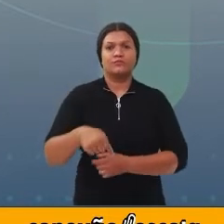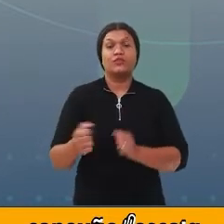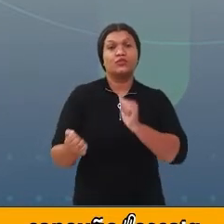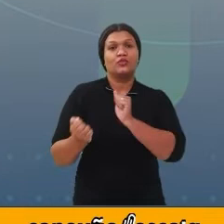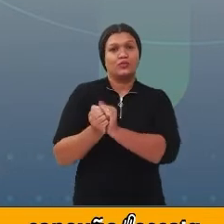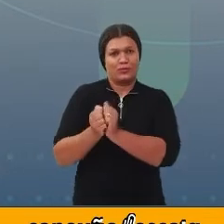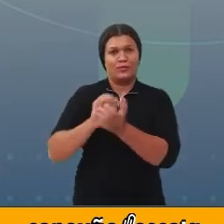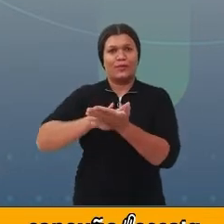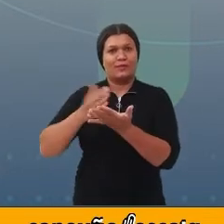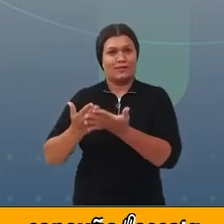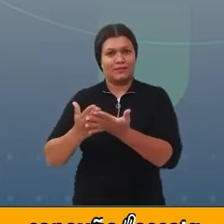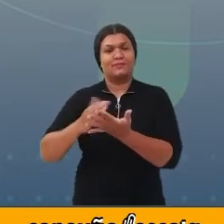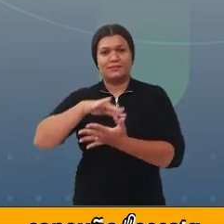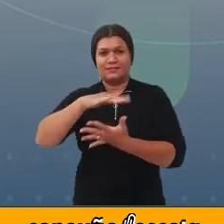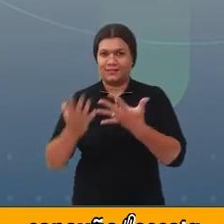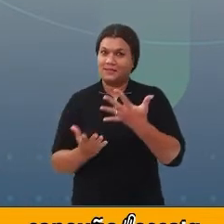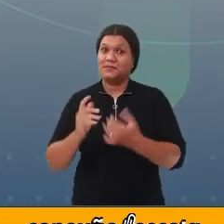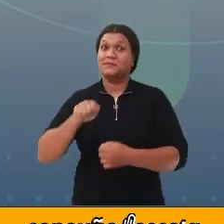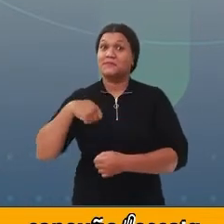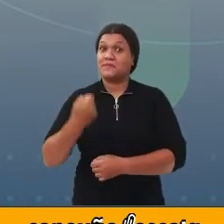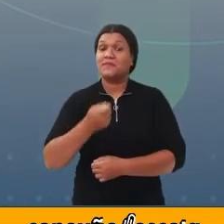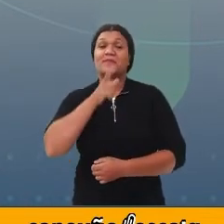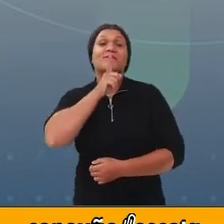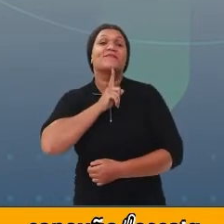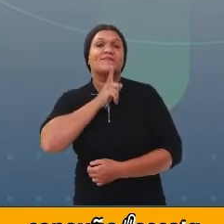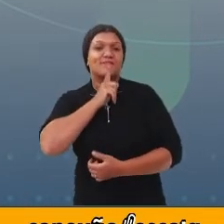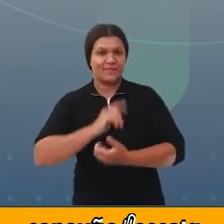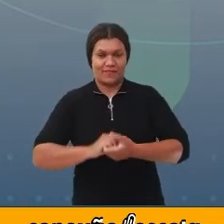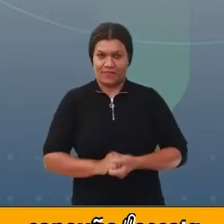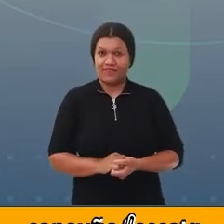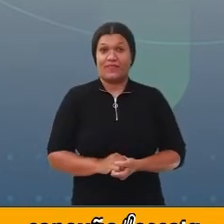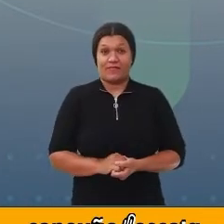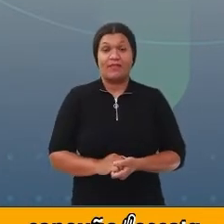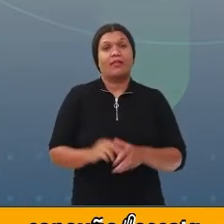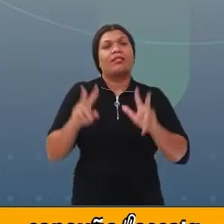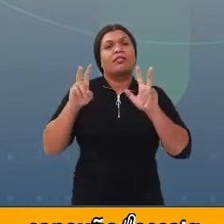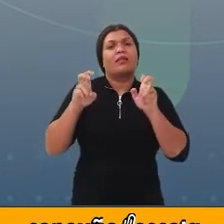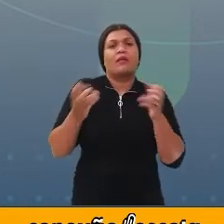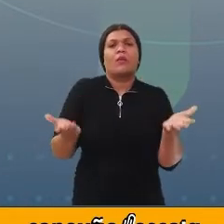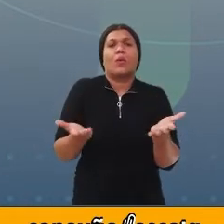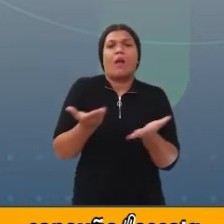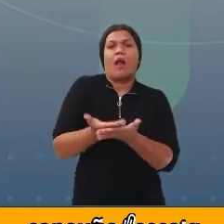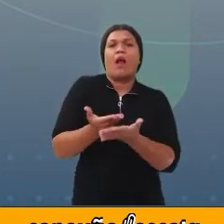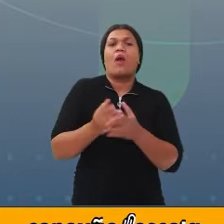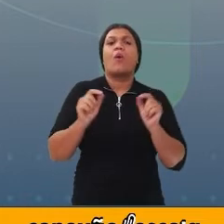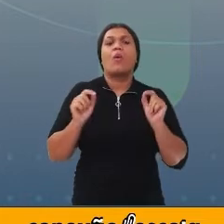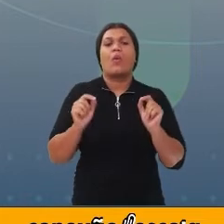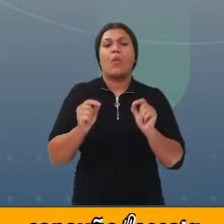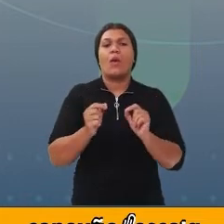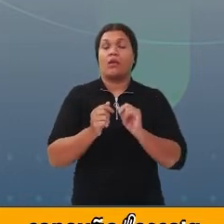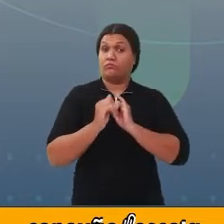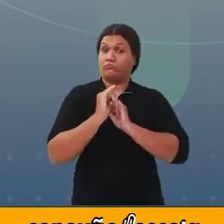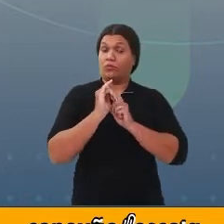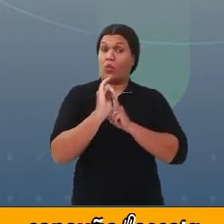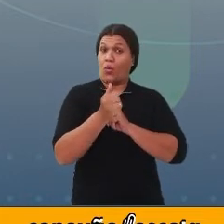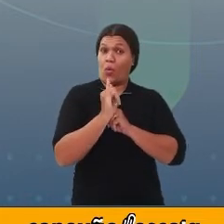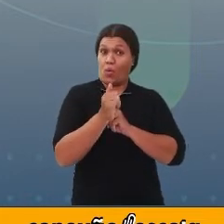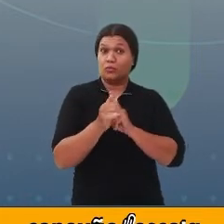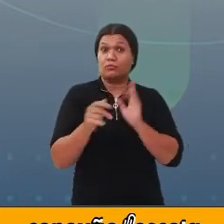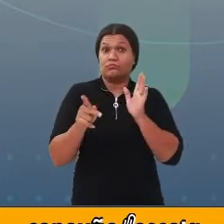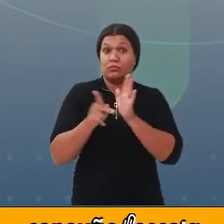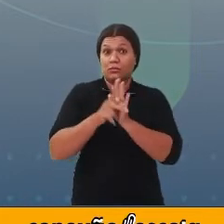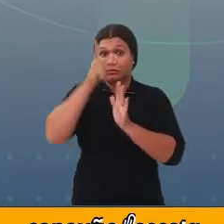nossa queridíssima intérprete, Williane. E o título da nossa aula de hoje é O Conto